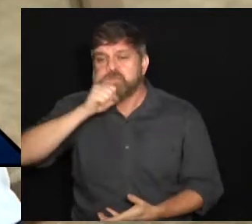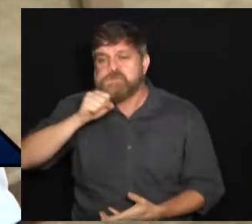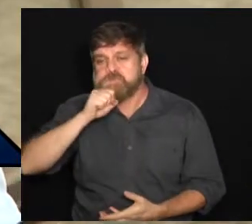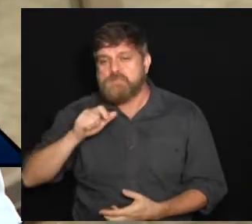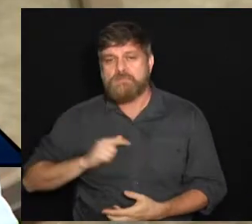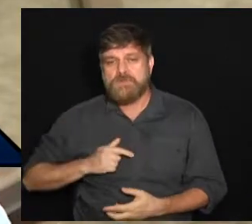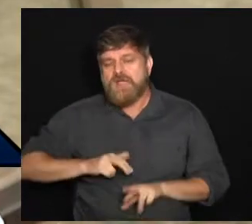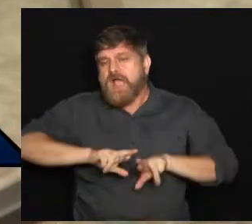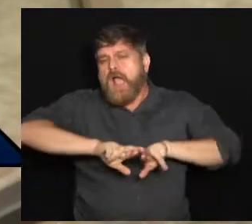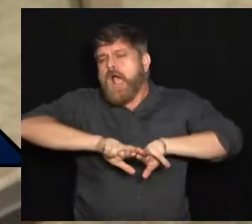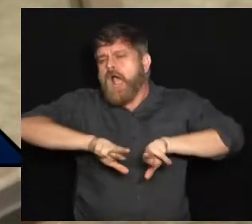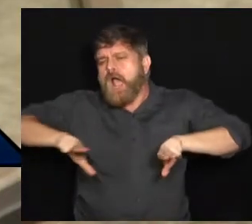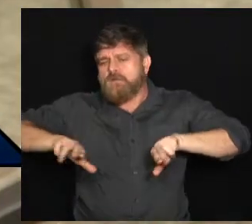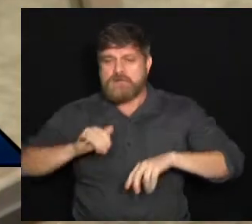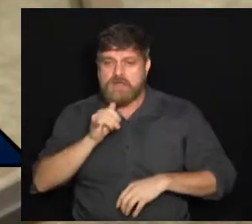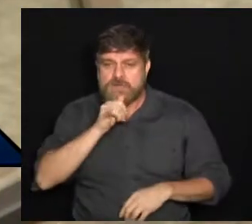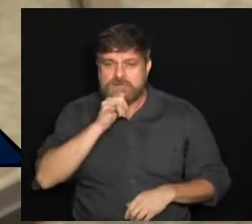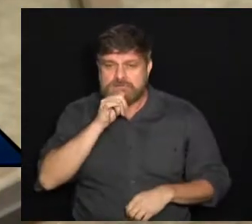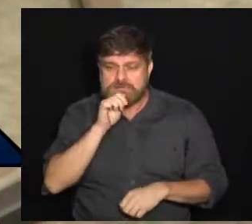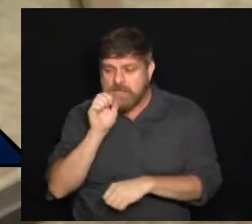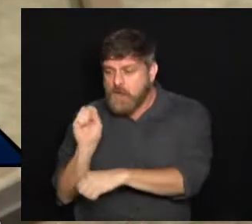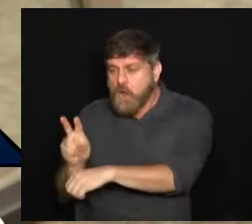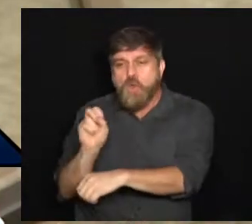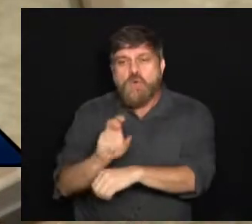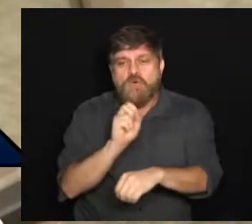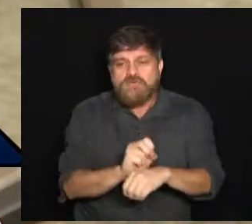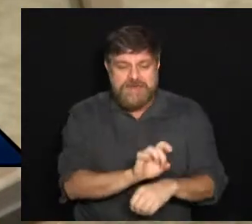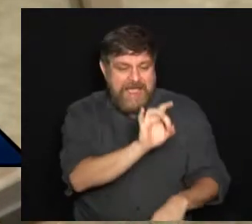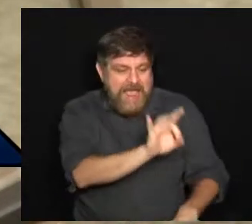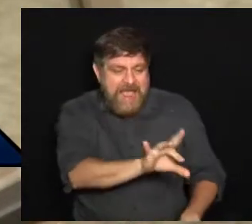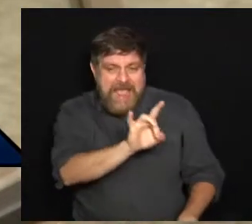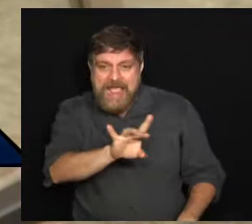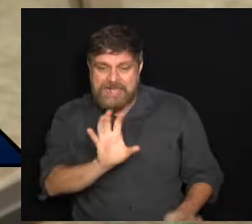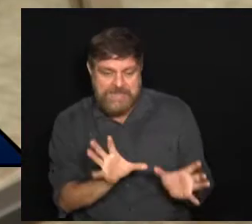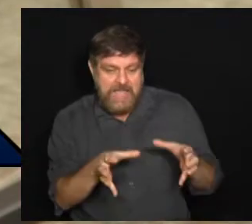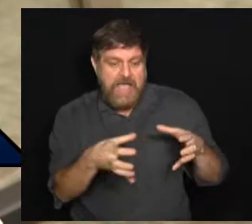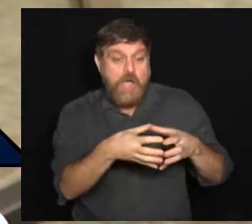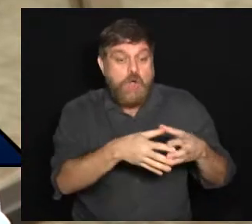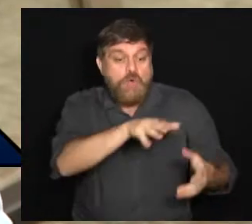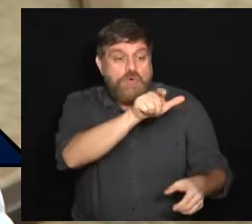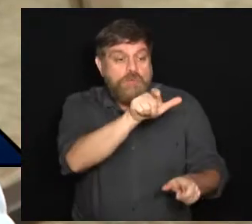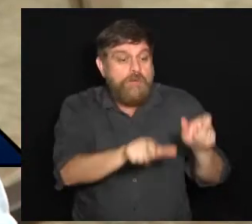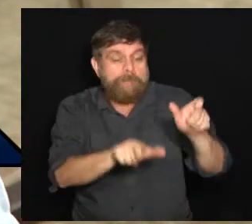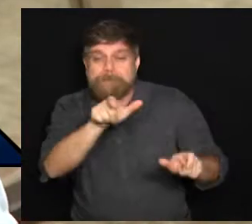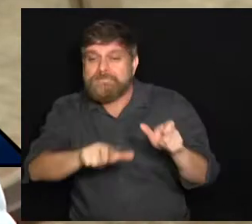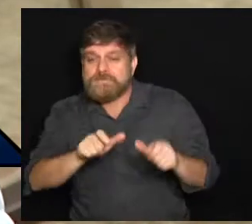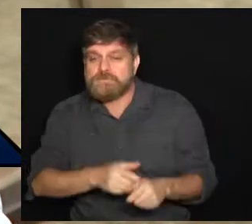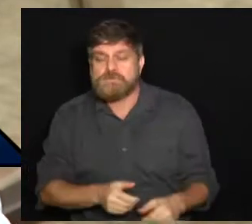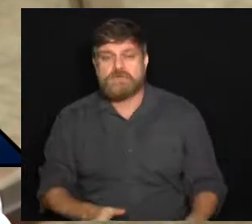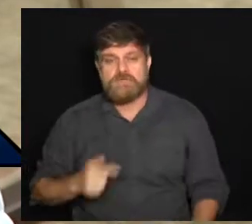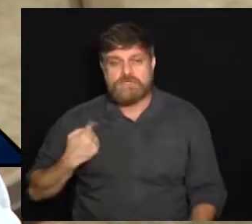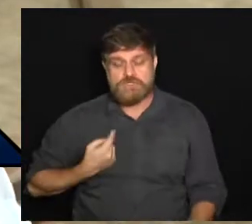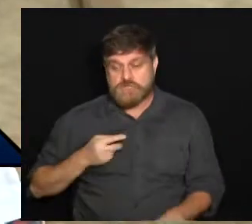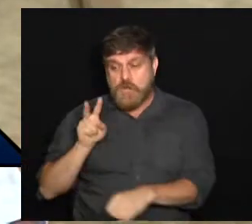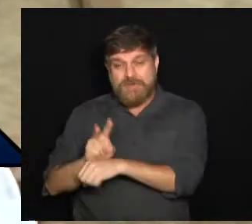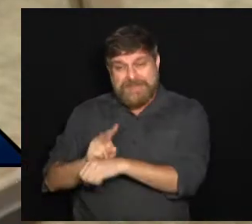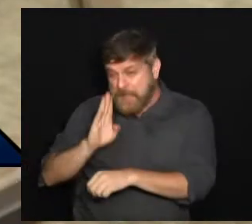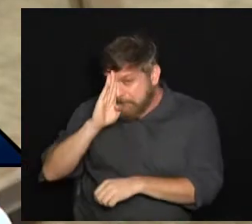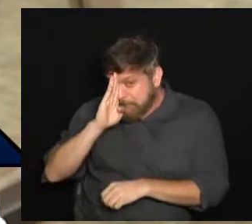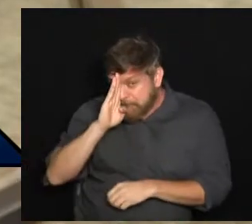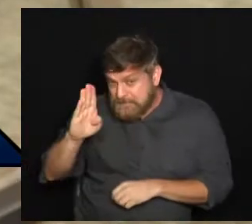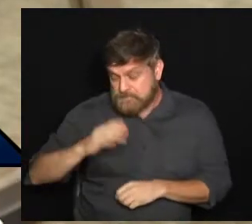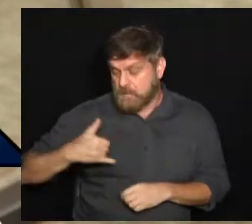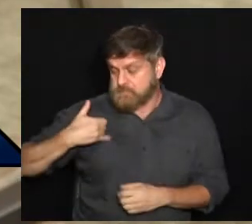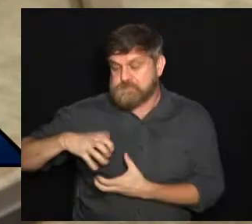a diferença, por exemplo, do vírus em cada uma dessas pessoas e por que a gente fala tanto em preservar principalmente